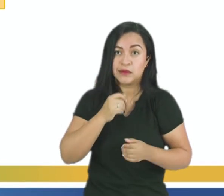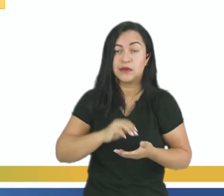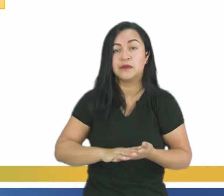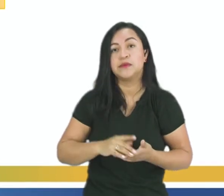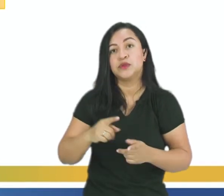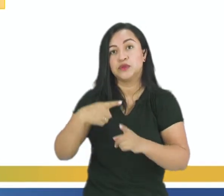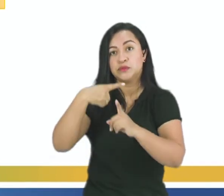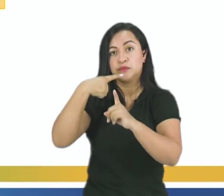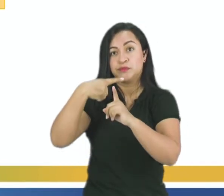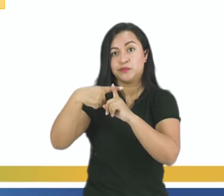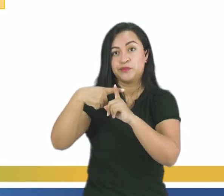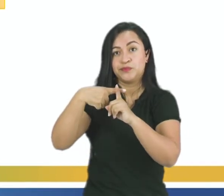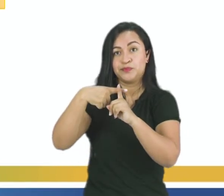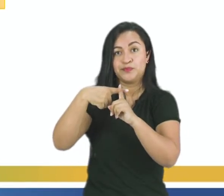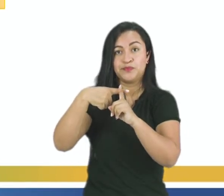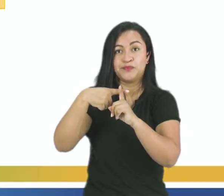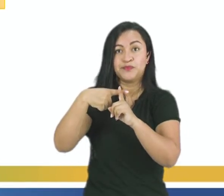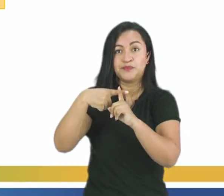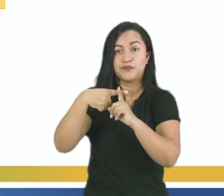somamos aí o preço de